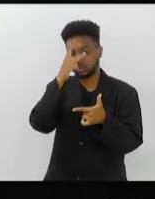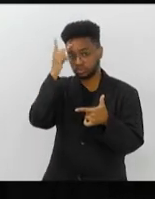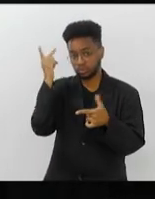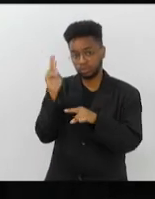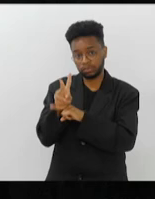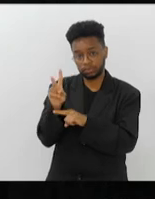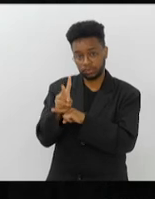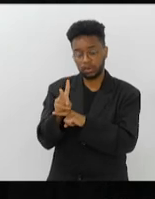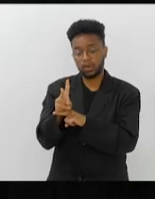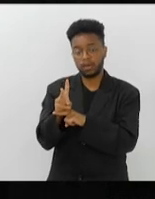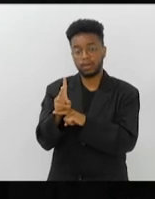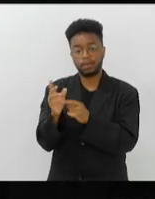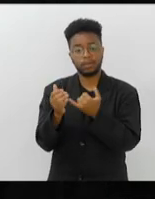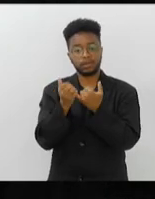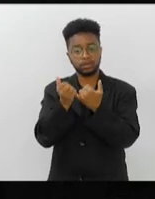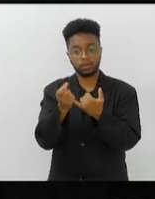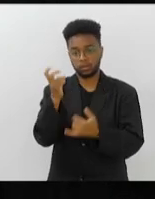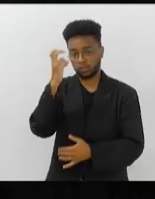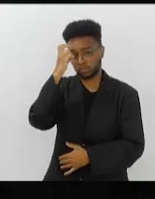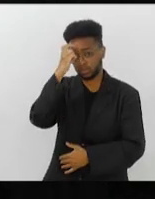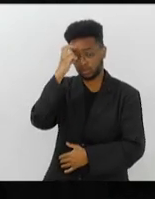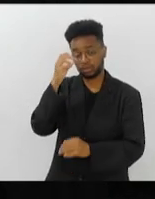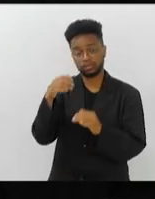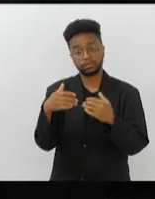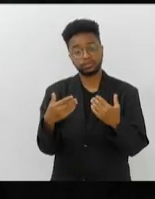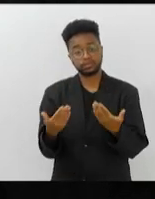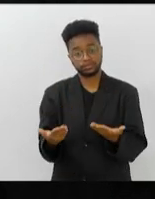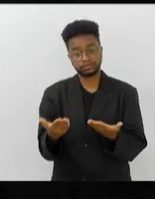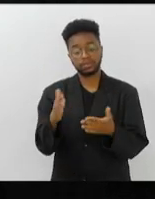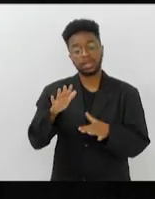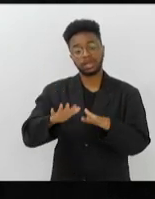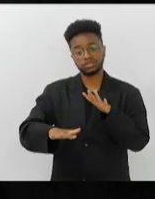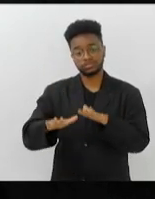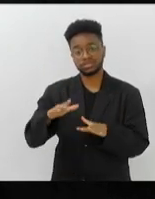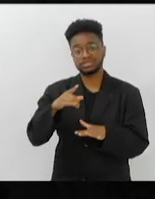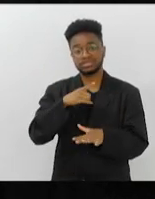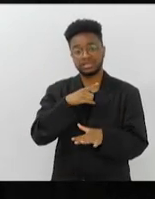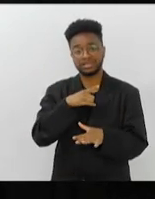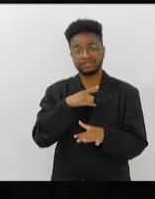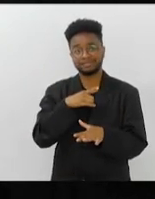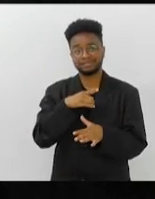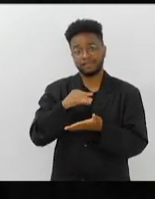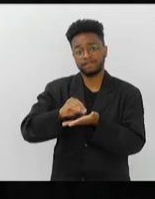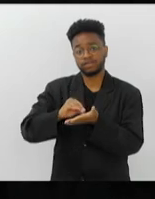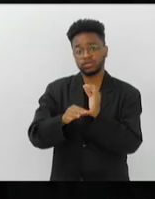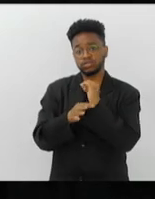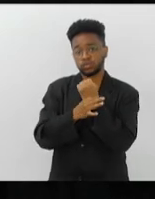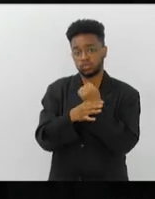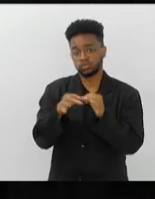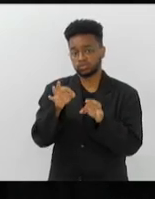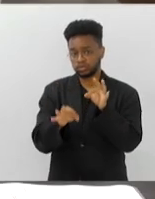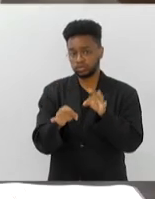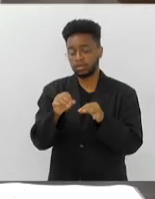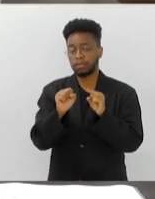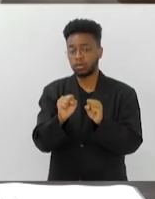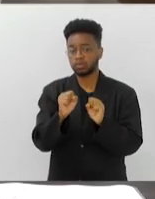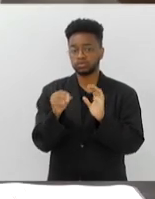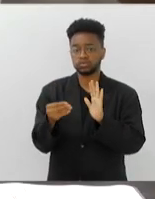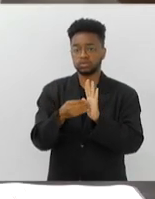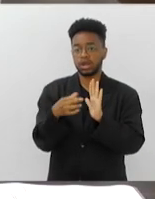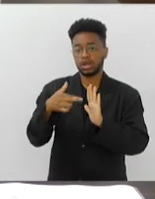do patrimônio cultural. Perfeito. E isso acaba causando insegurança jurídica. Pode, inclusive, vir para a resolução da casa